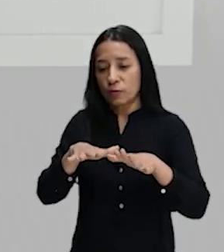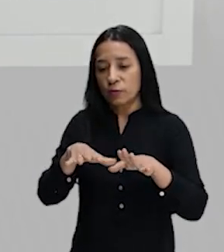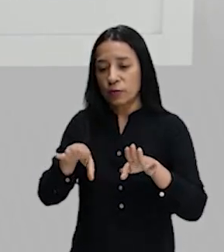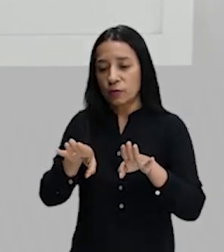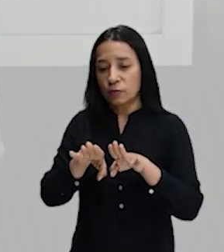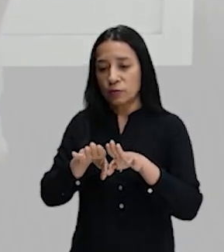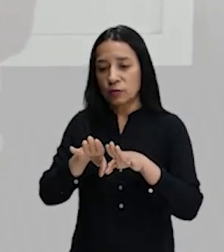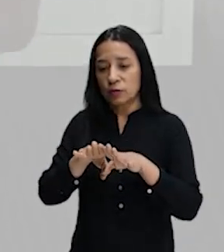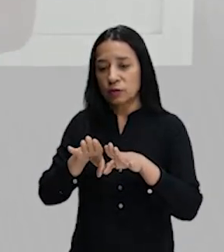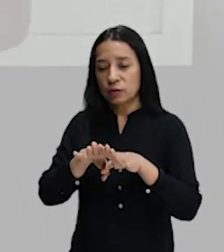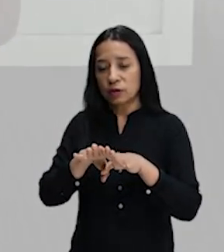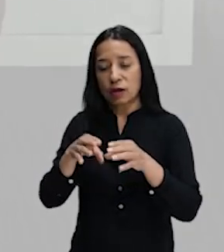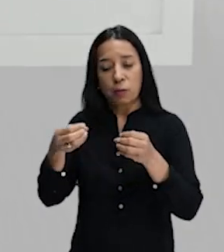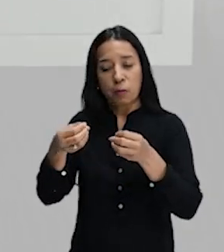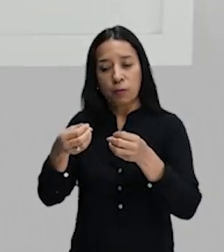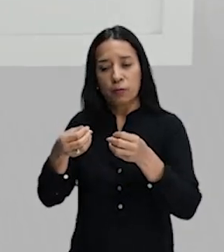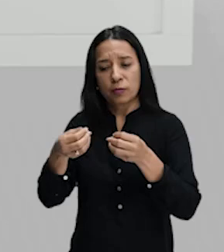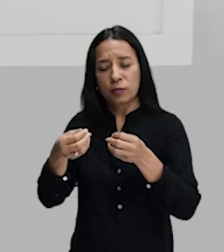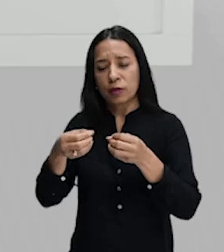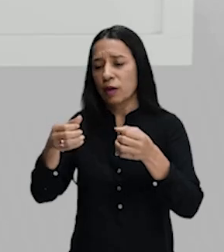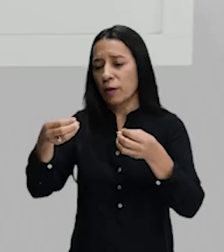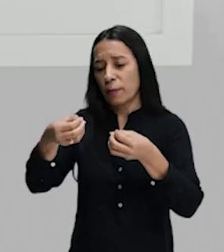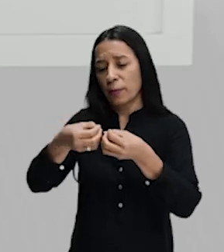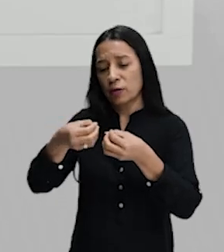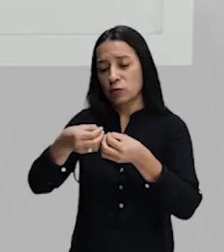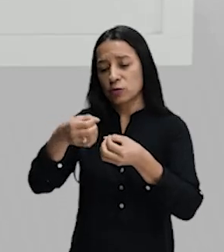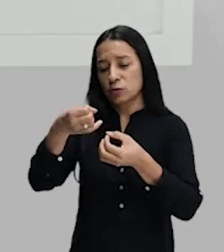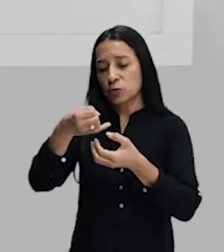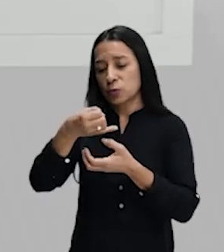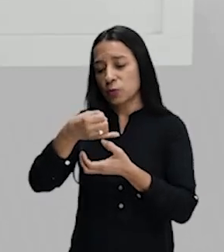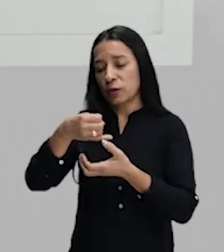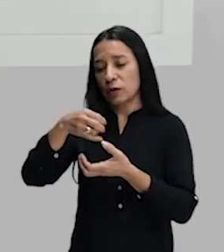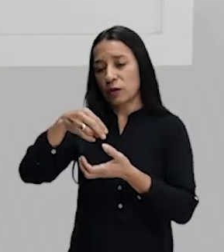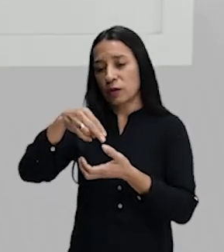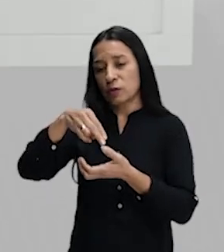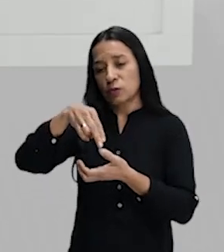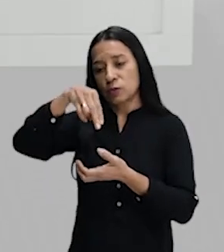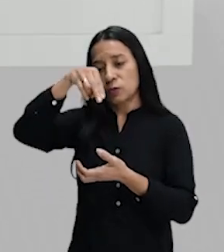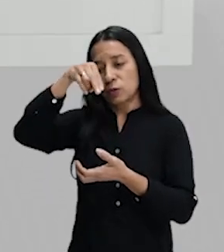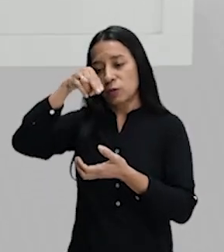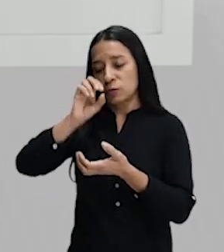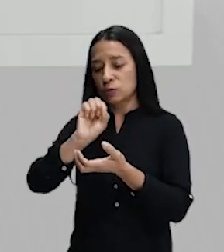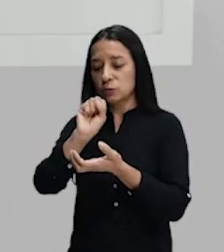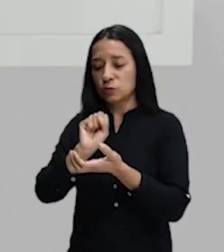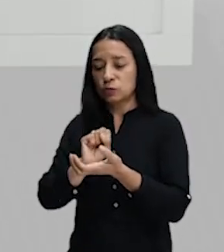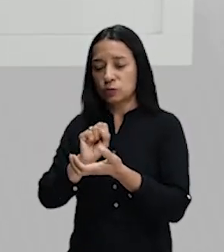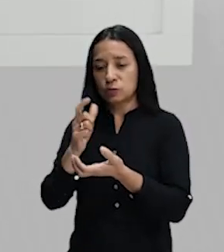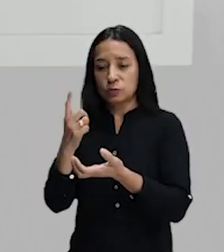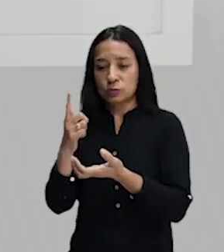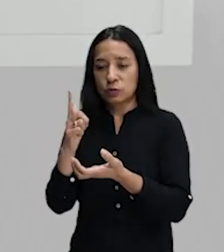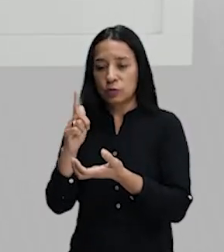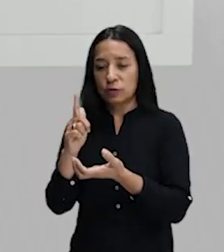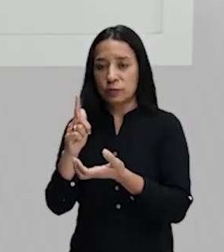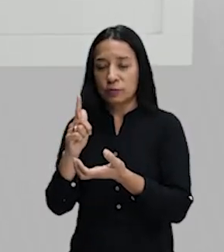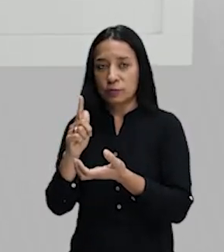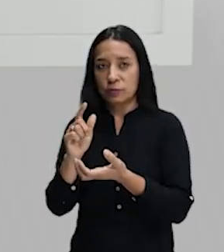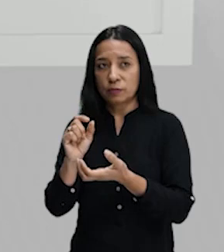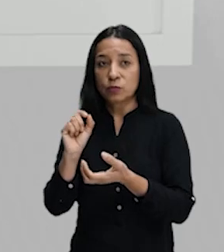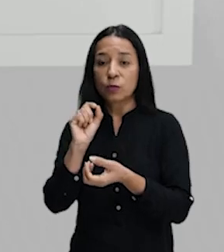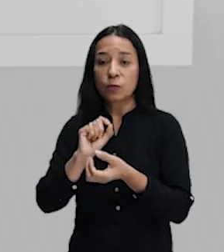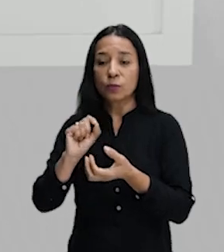esta linha, ou próximo disso, né? Que vai ser o norte e o sul geográfico, né? Ok? Porque é o